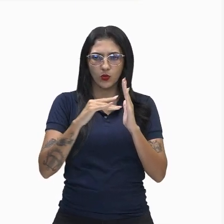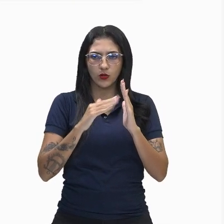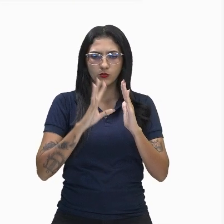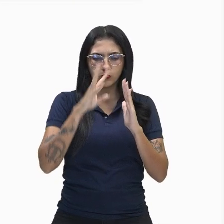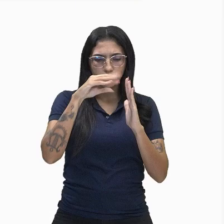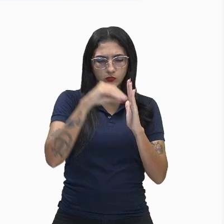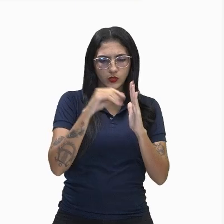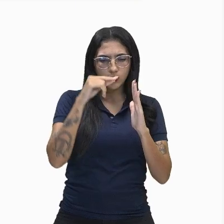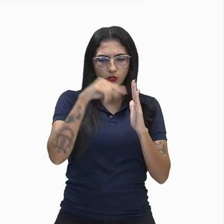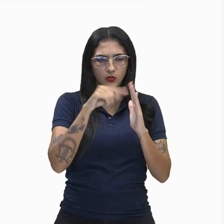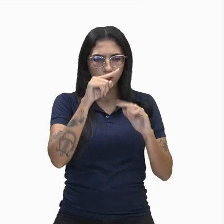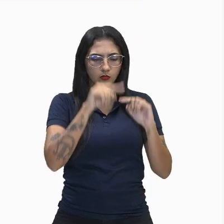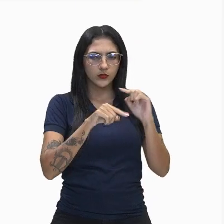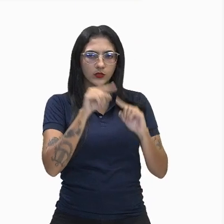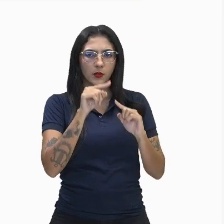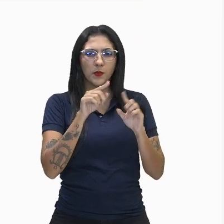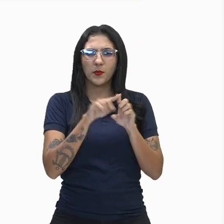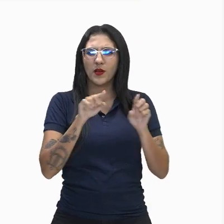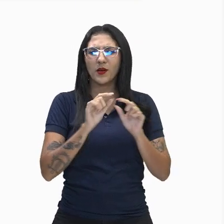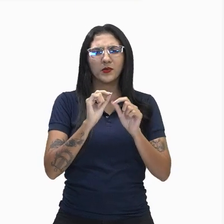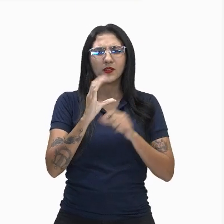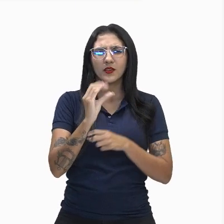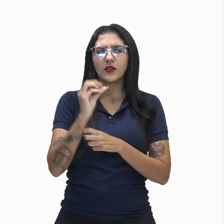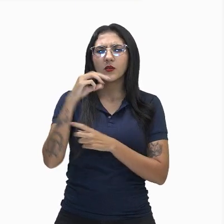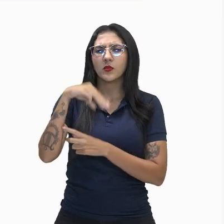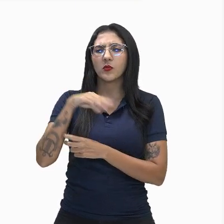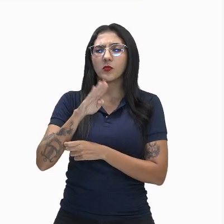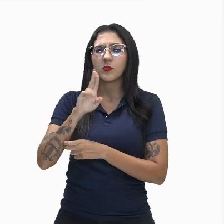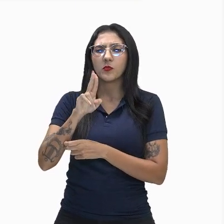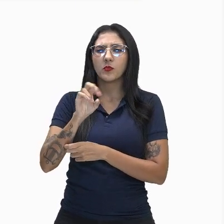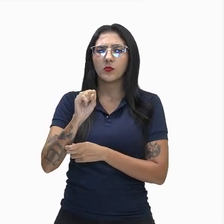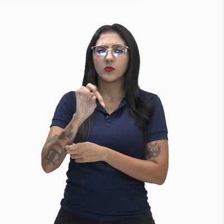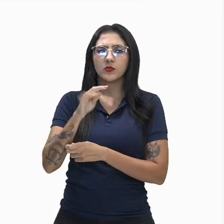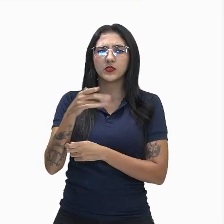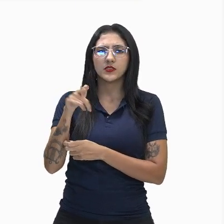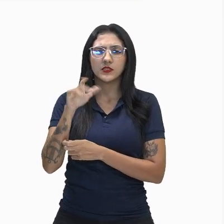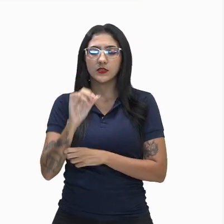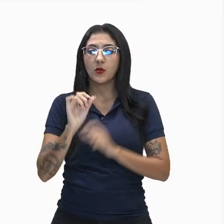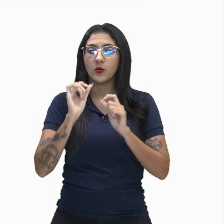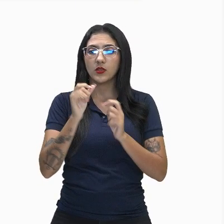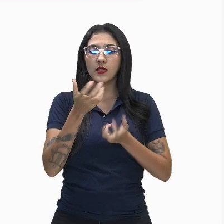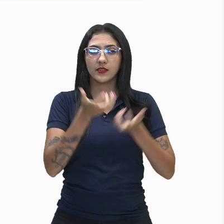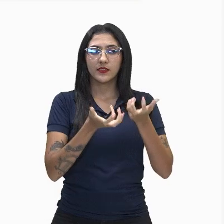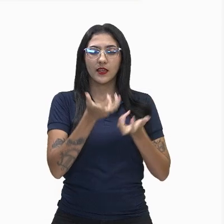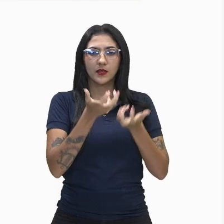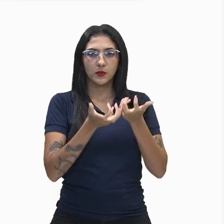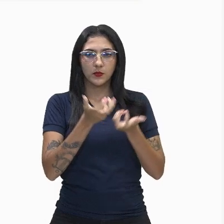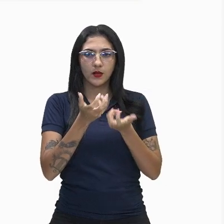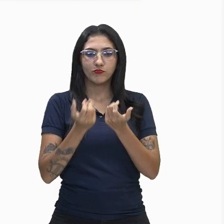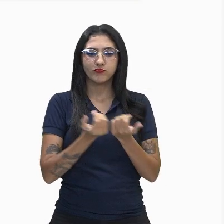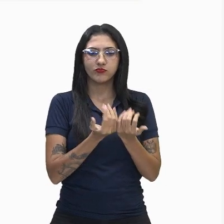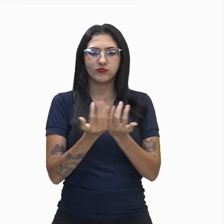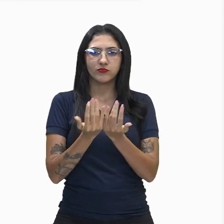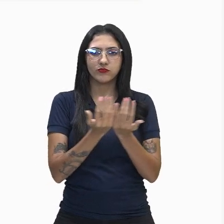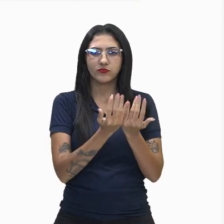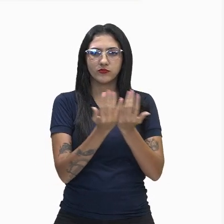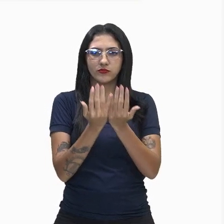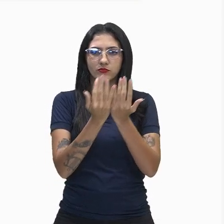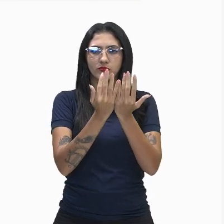de combustão... Mas, professor, o que é a combustão? É a queima. Então, esse processo de queima gera gases